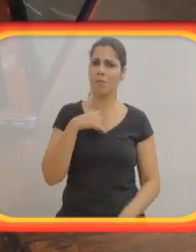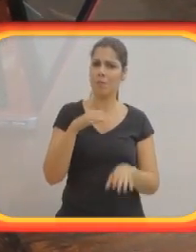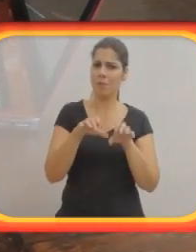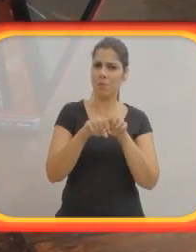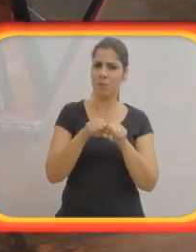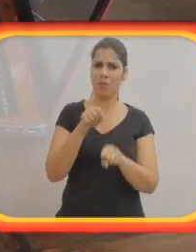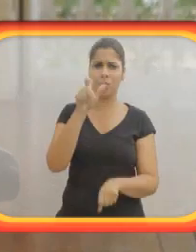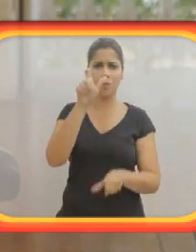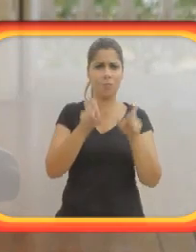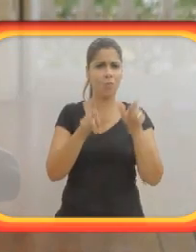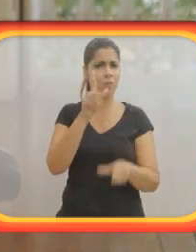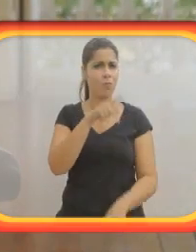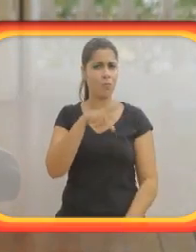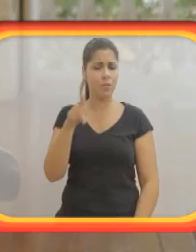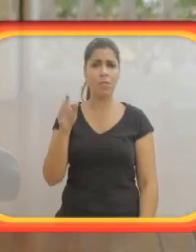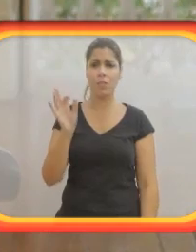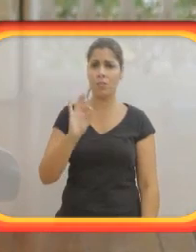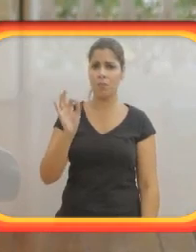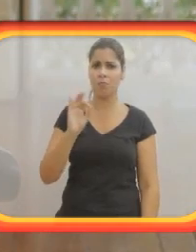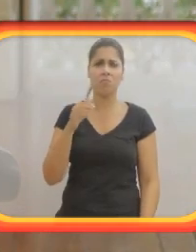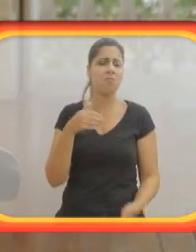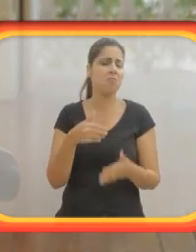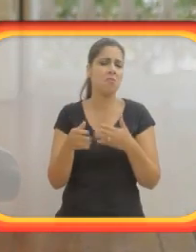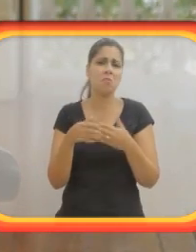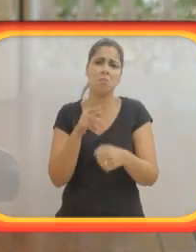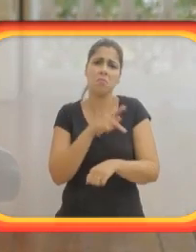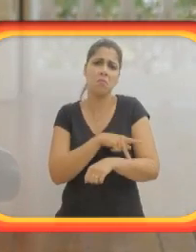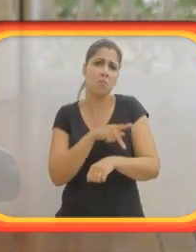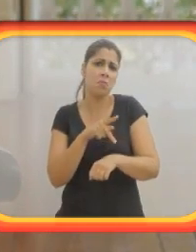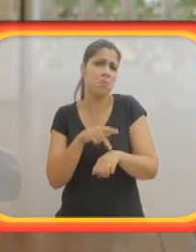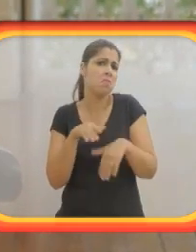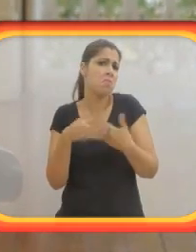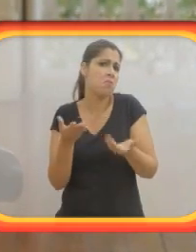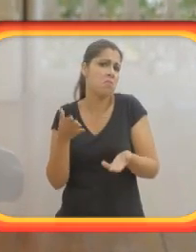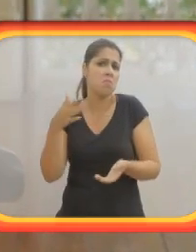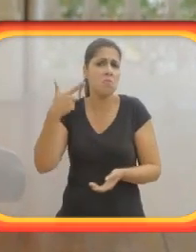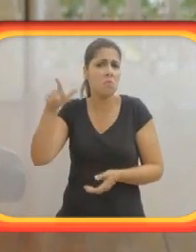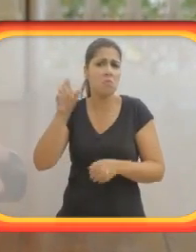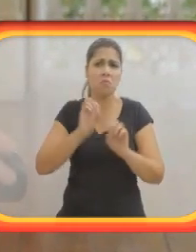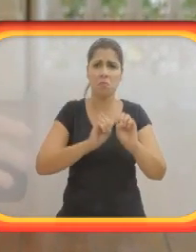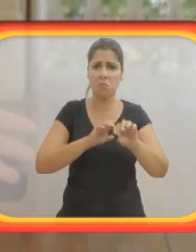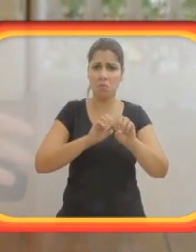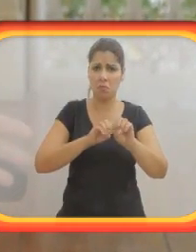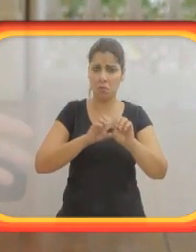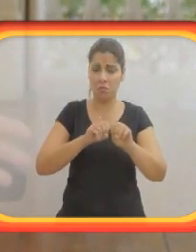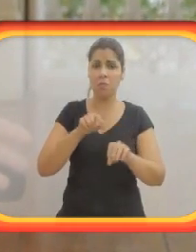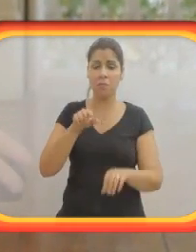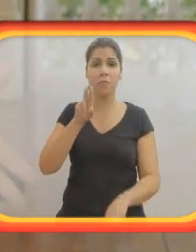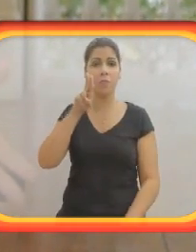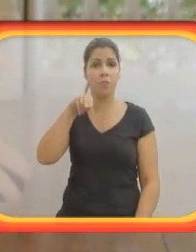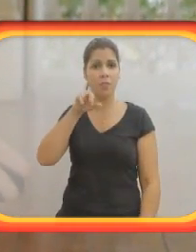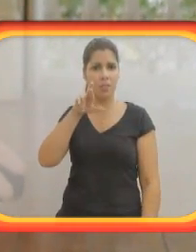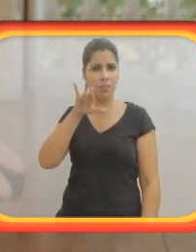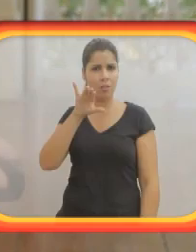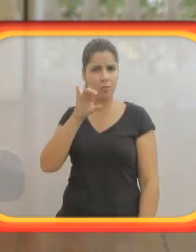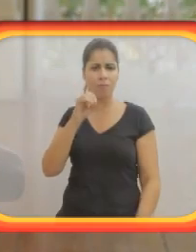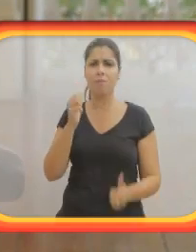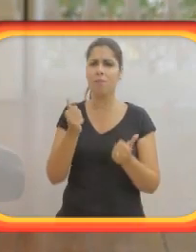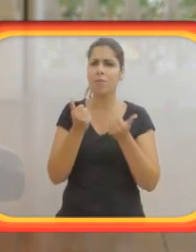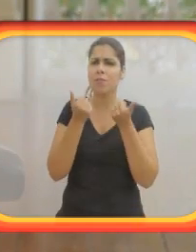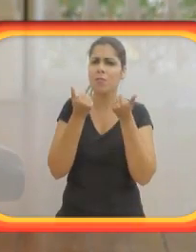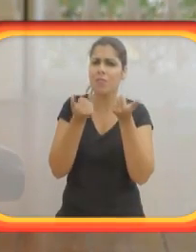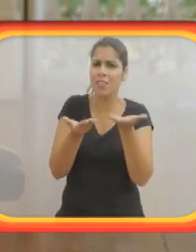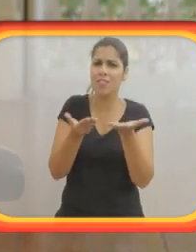surdez. Na graduação, né, na formação de professores na graduação, tanto em pedagogia quanto nas outras licenciaturas, a